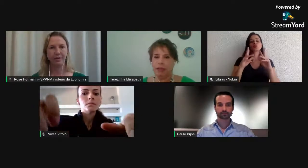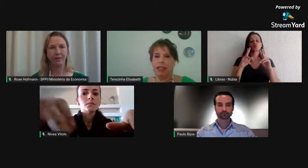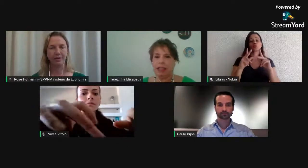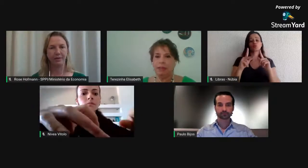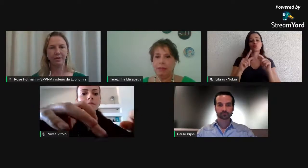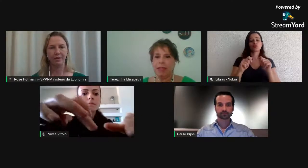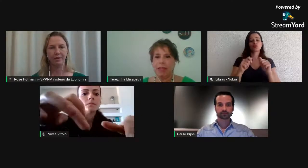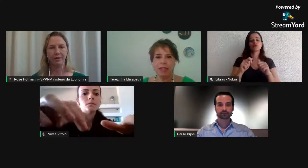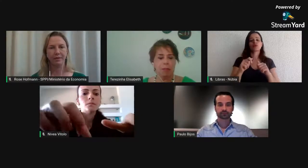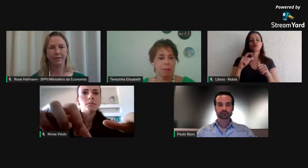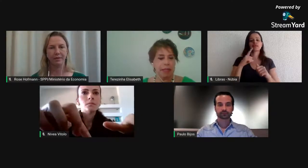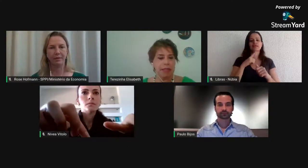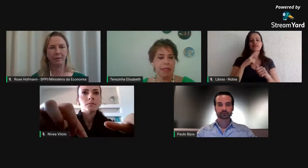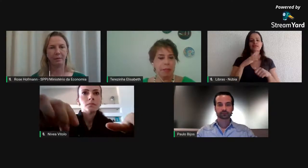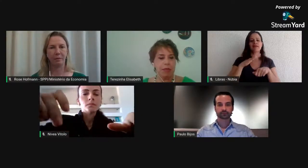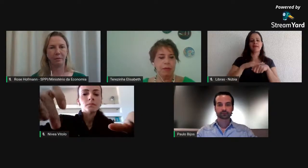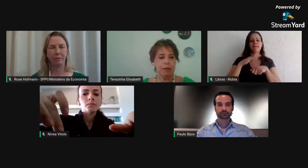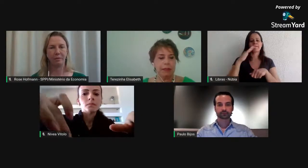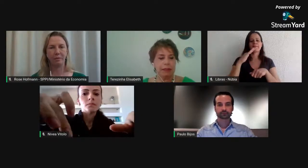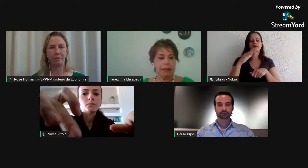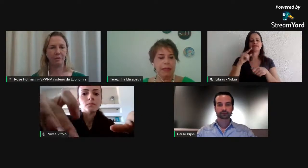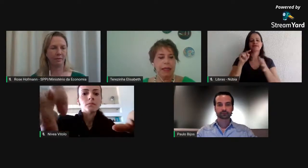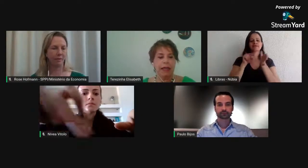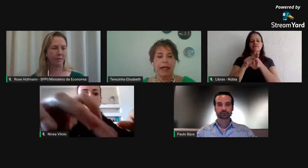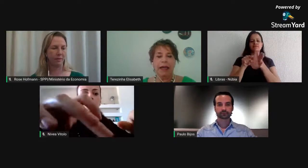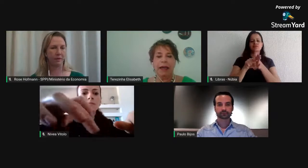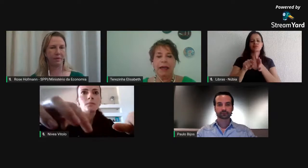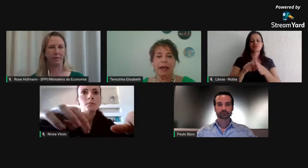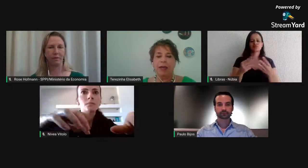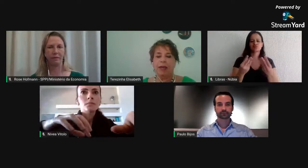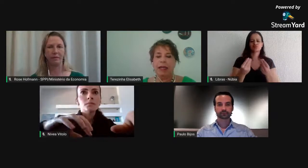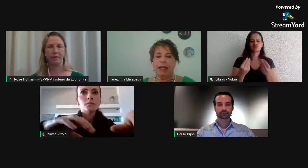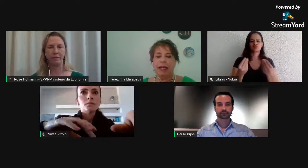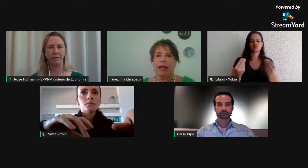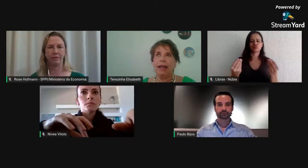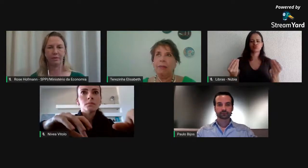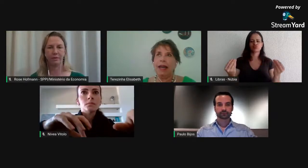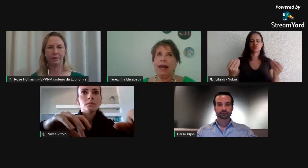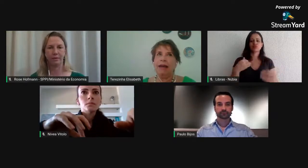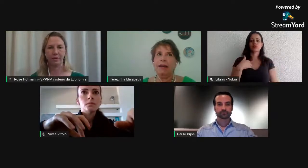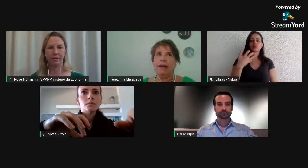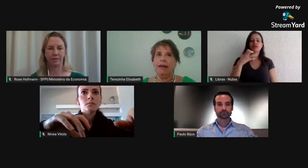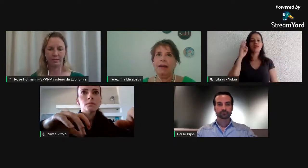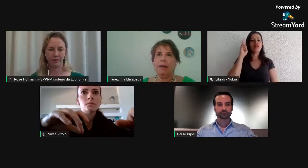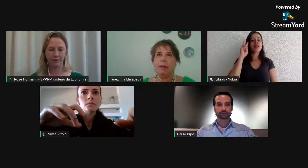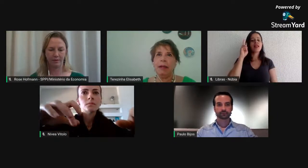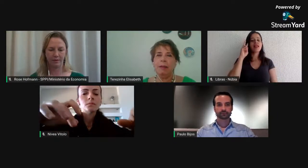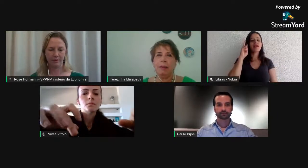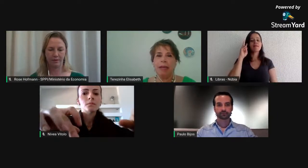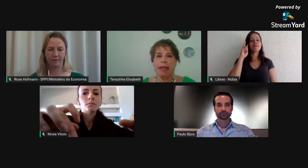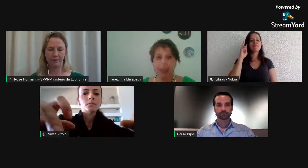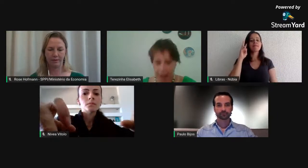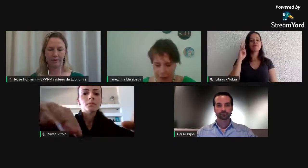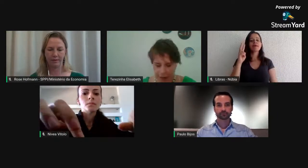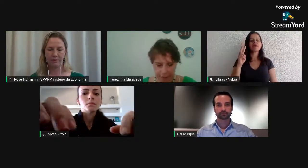mas nós já temos bastante perguntas. Eu queria lembrar,